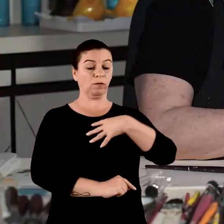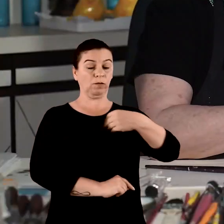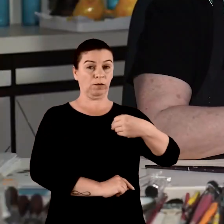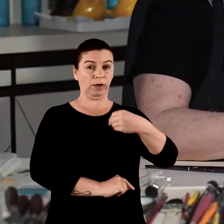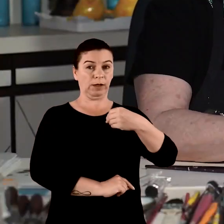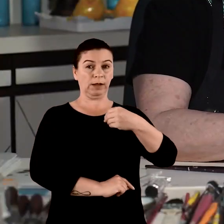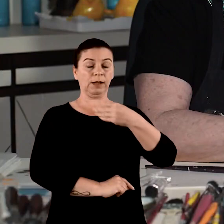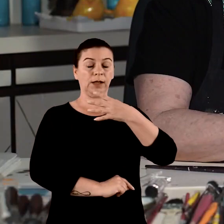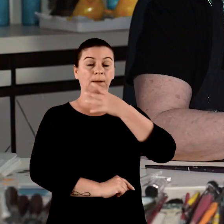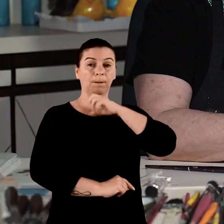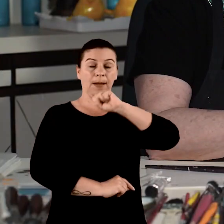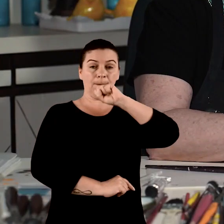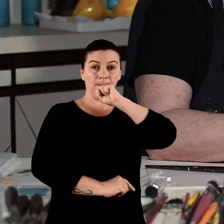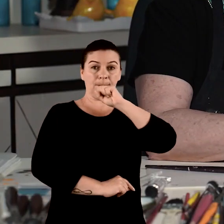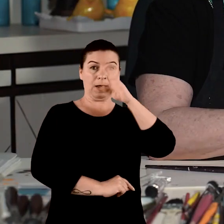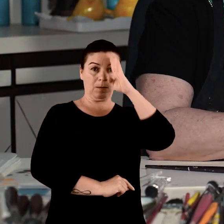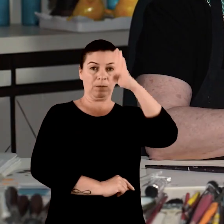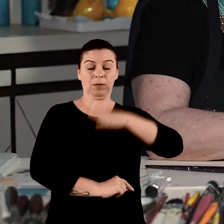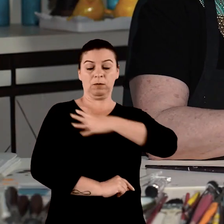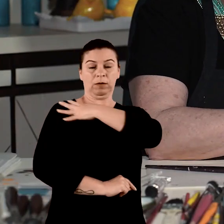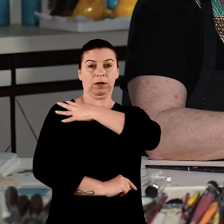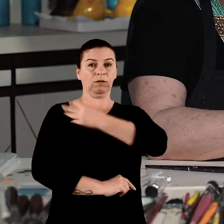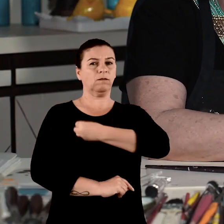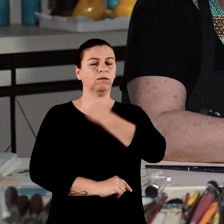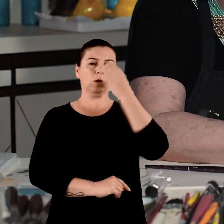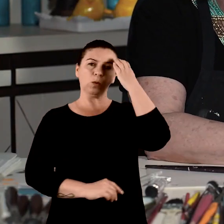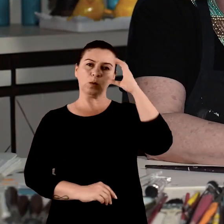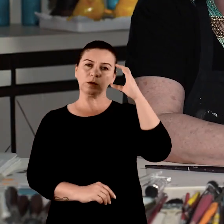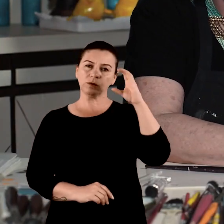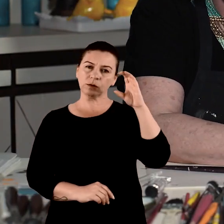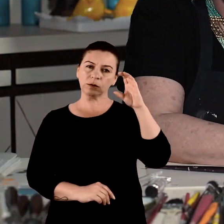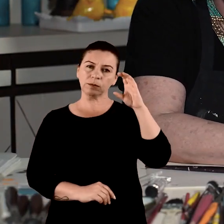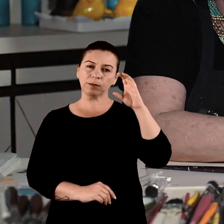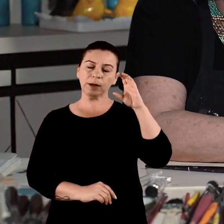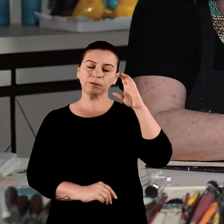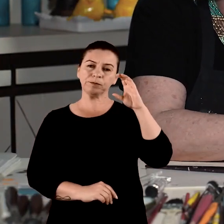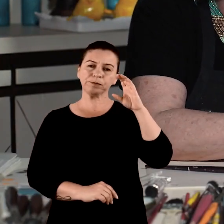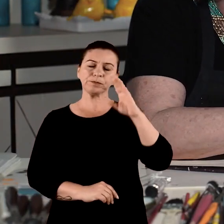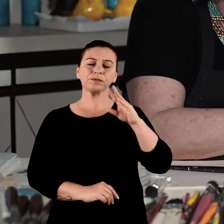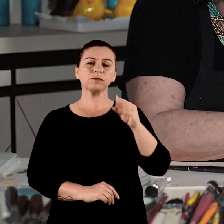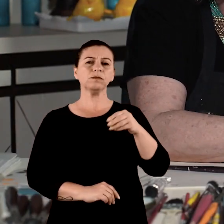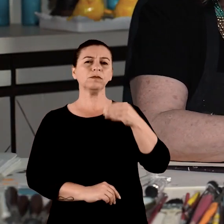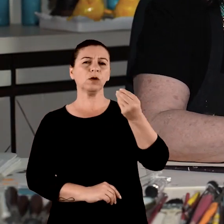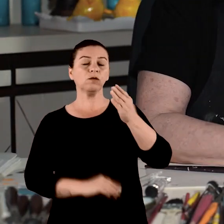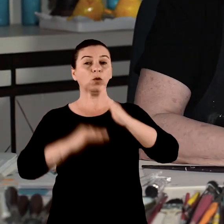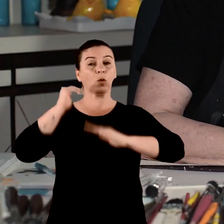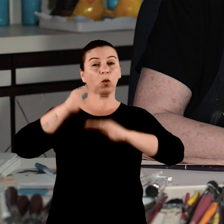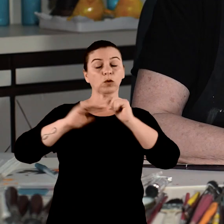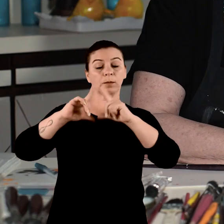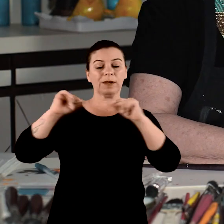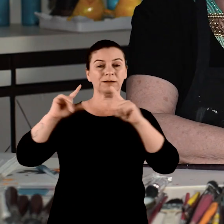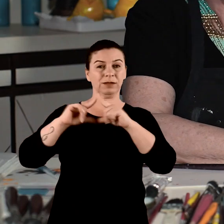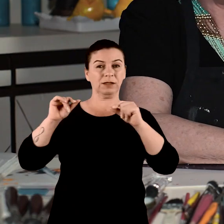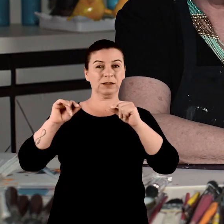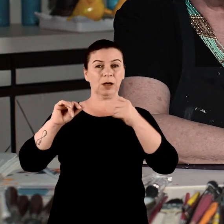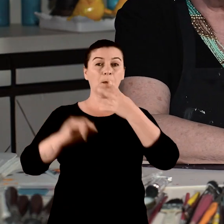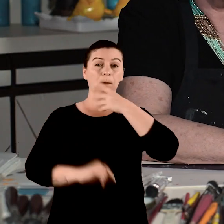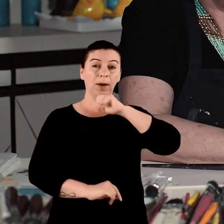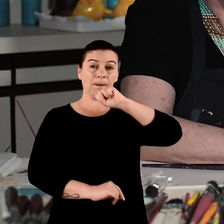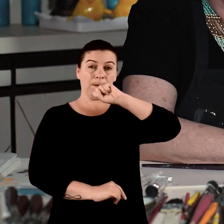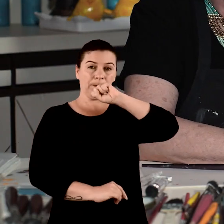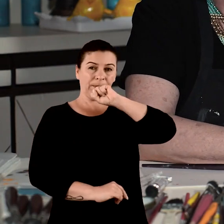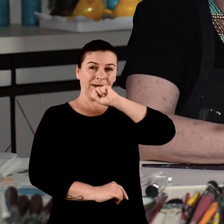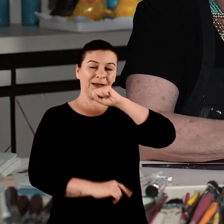Eu sou filha de militar, meu pai morava em Curitiba. E quando foram construir Brasília, meu